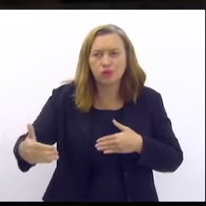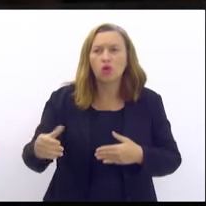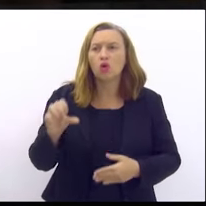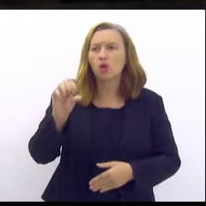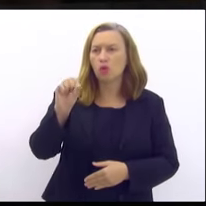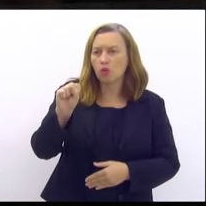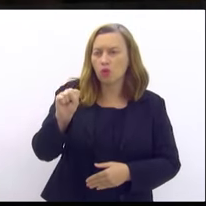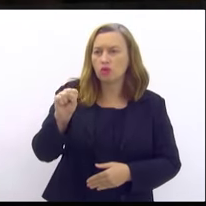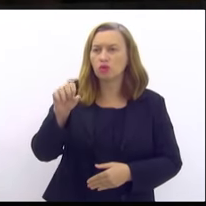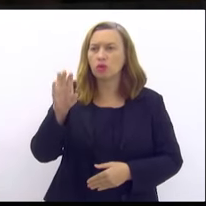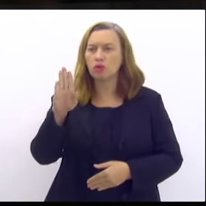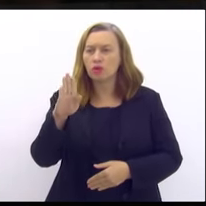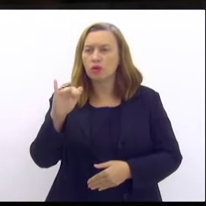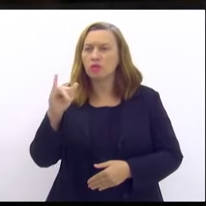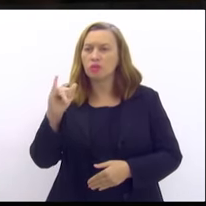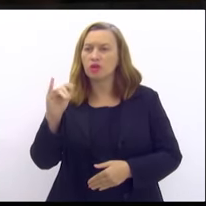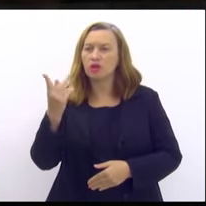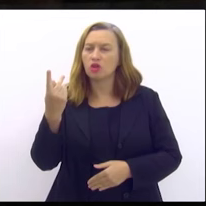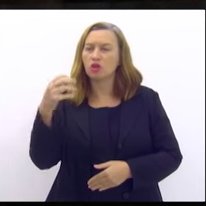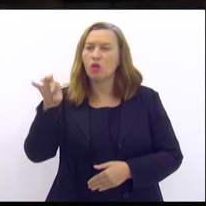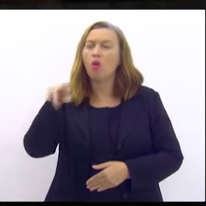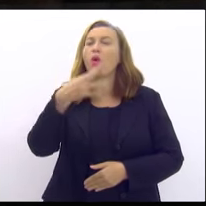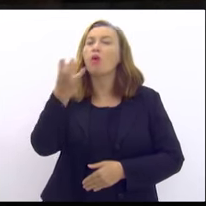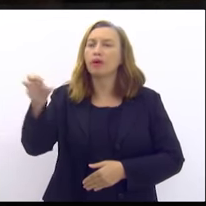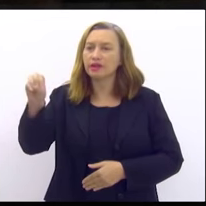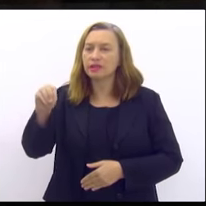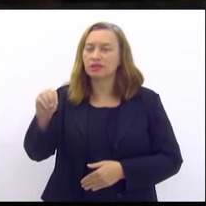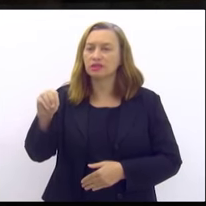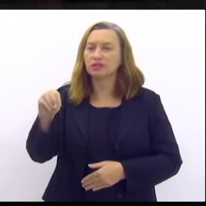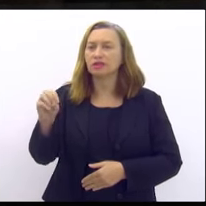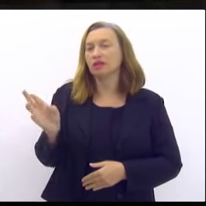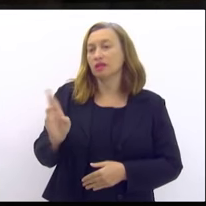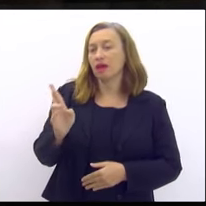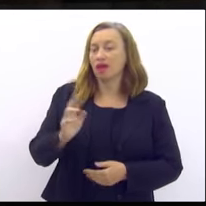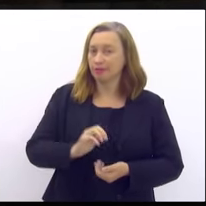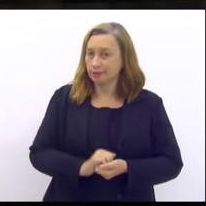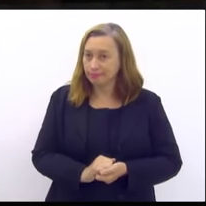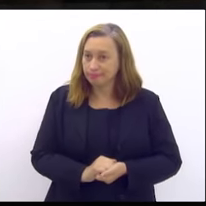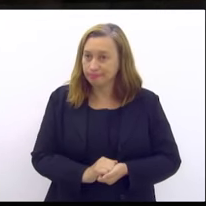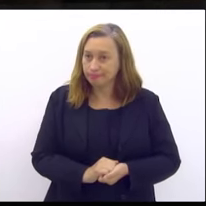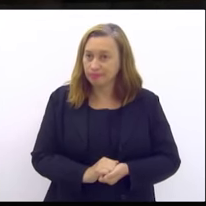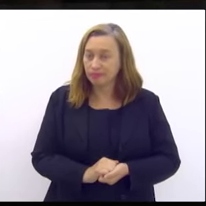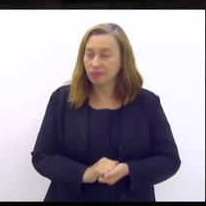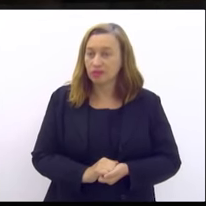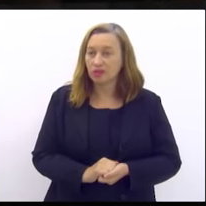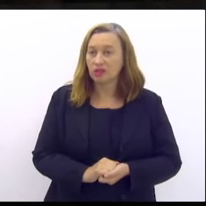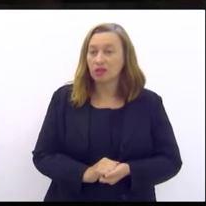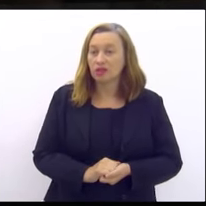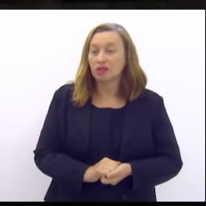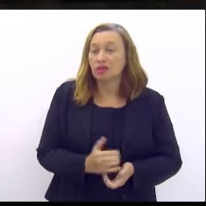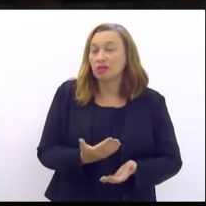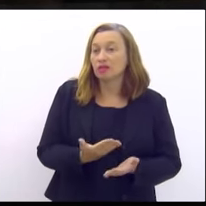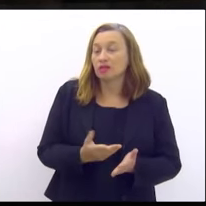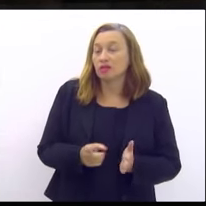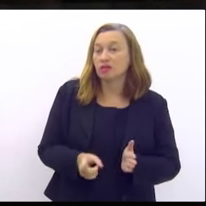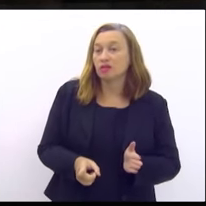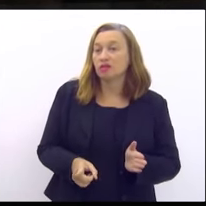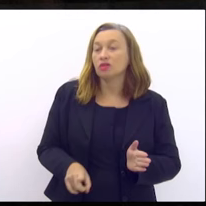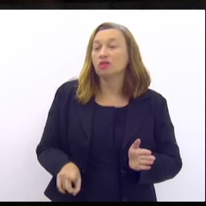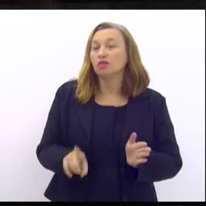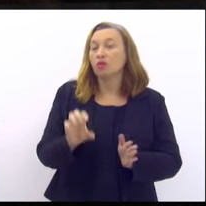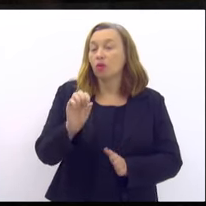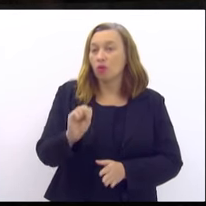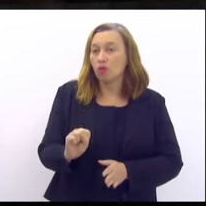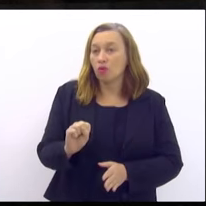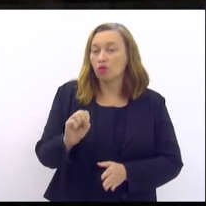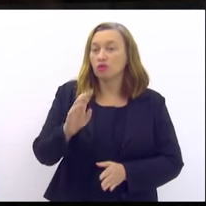8 bilhões de reais não é por acaso que o déficit do estado é de 8